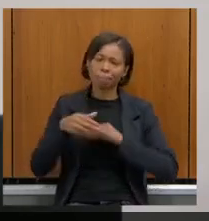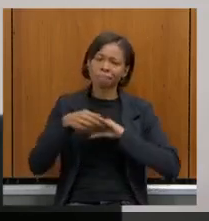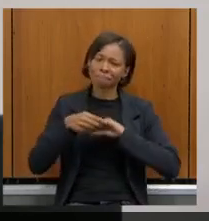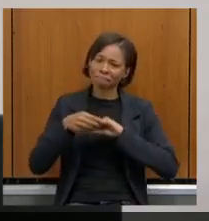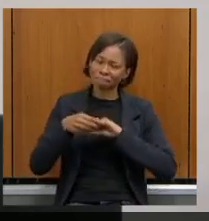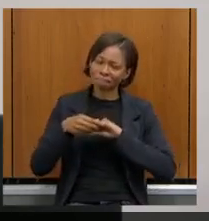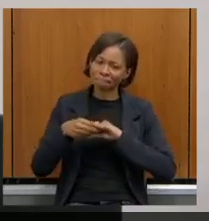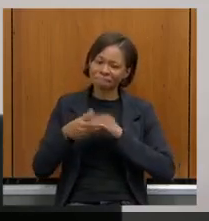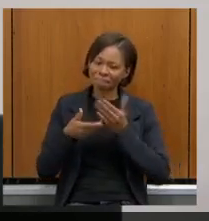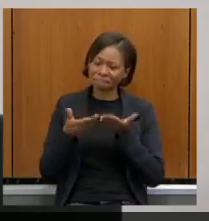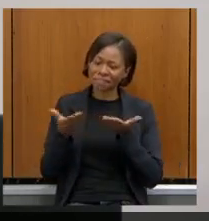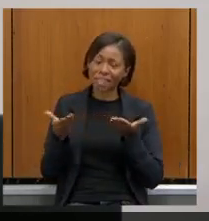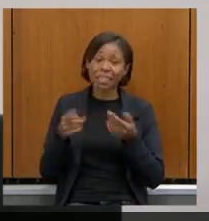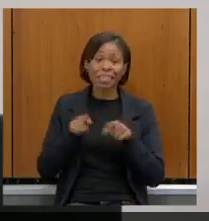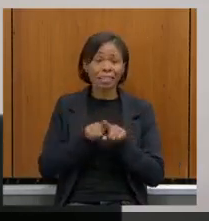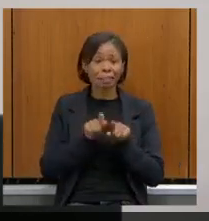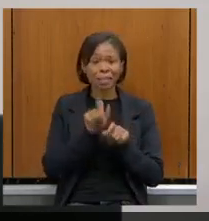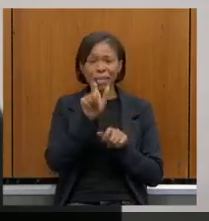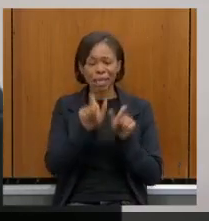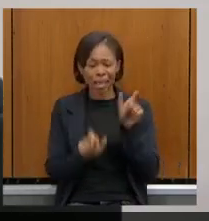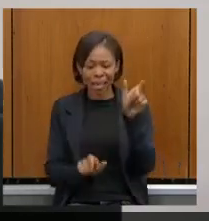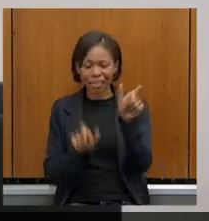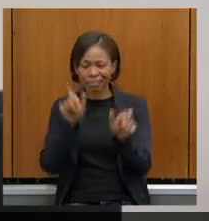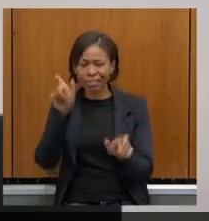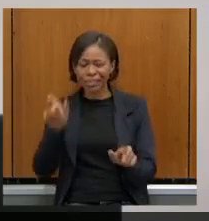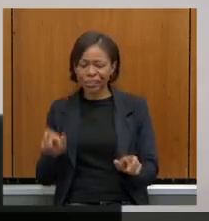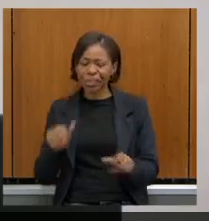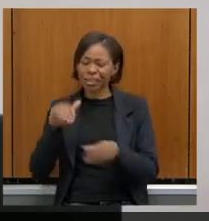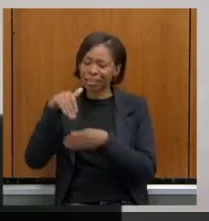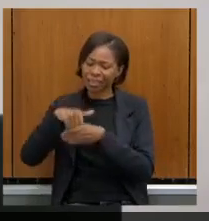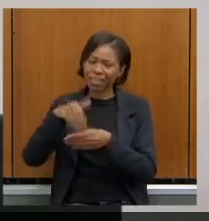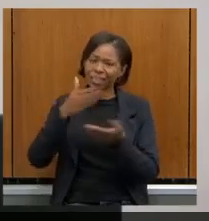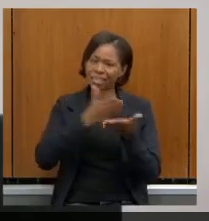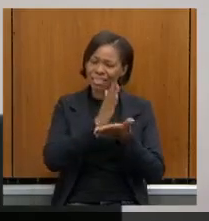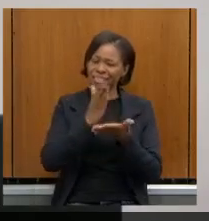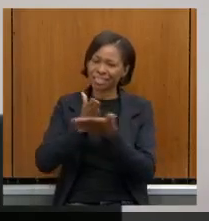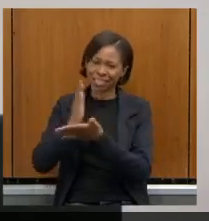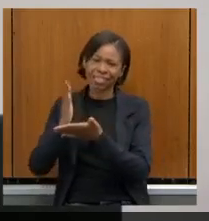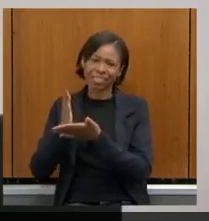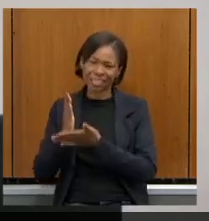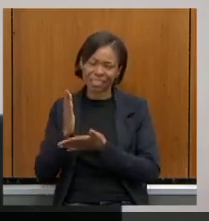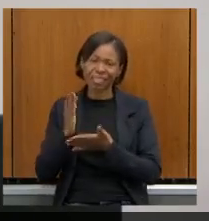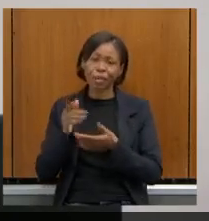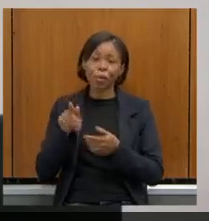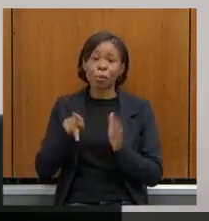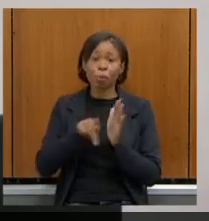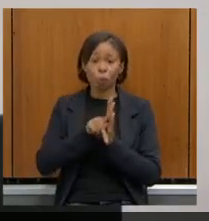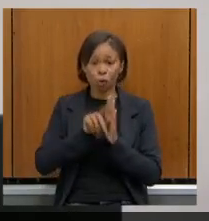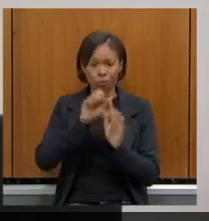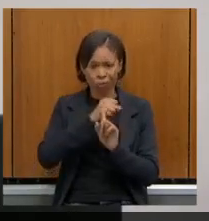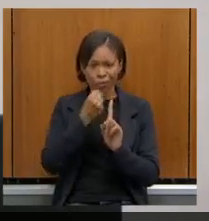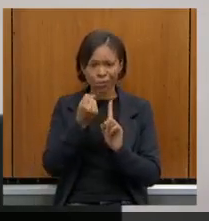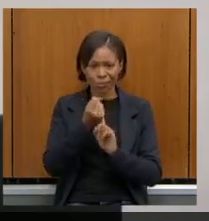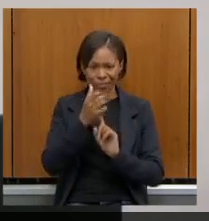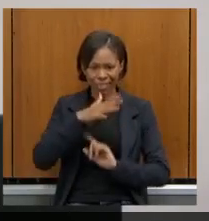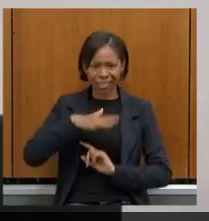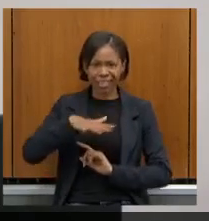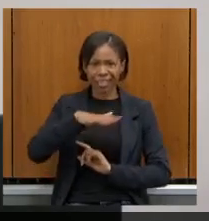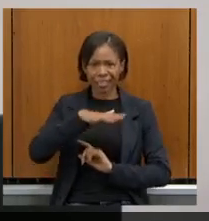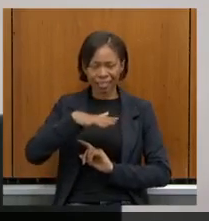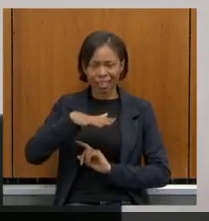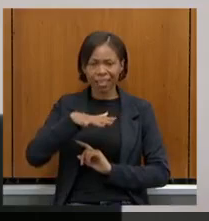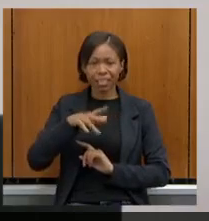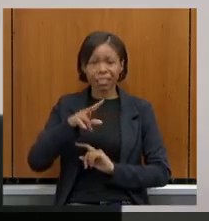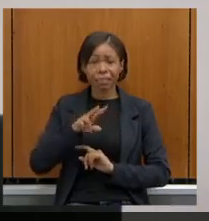e cumprimentar os eleitos que representam aí a sociedade civil que passarão a